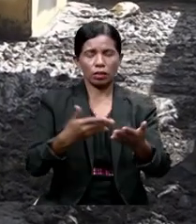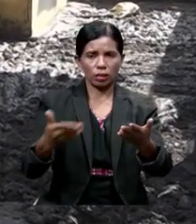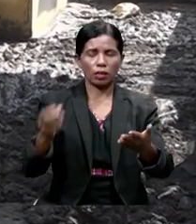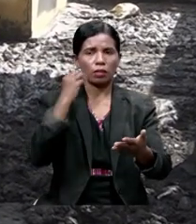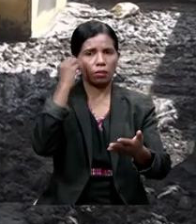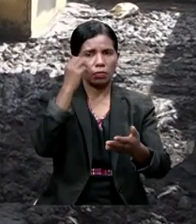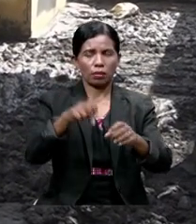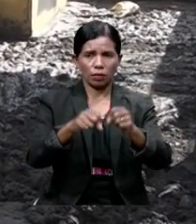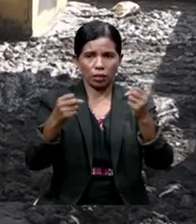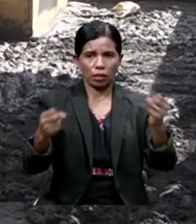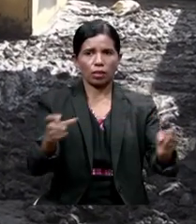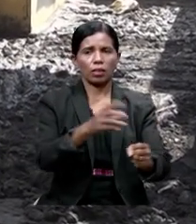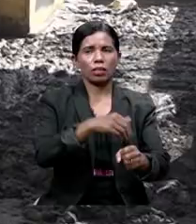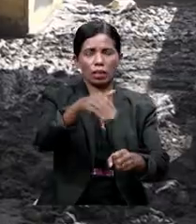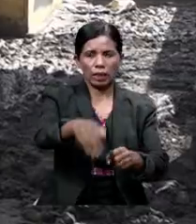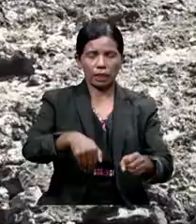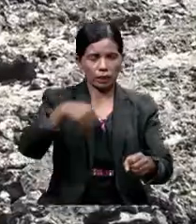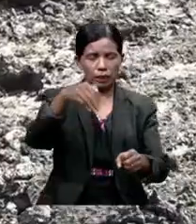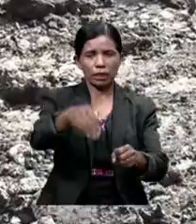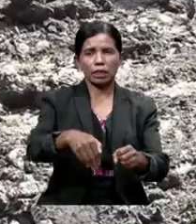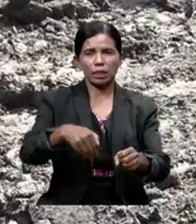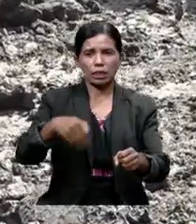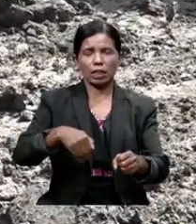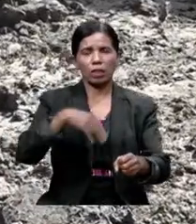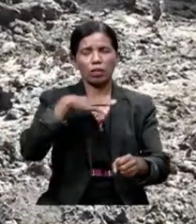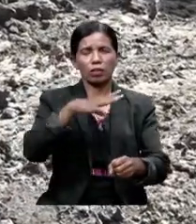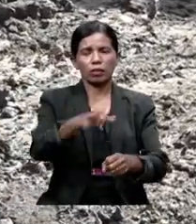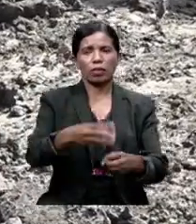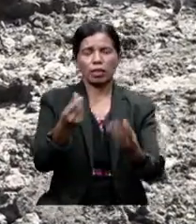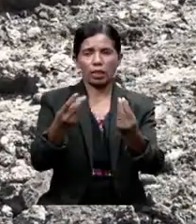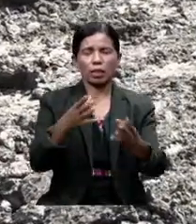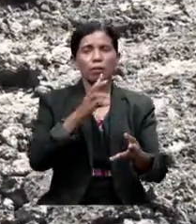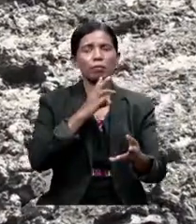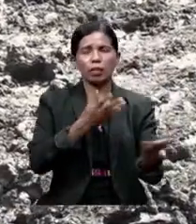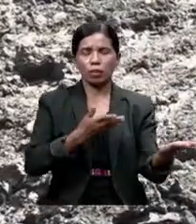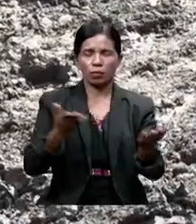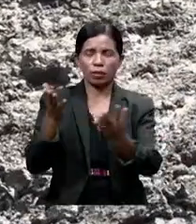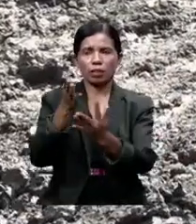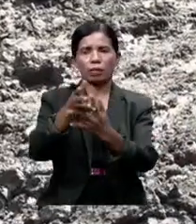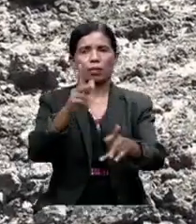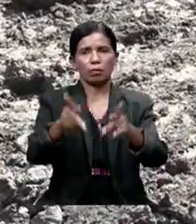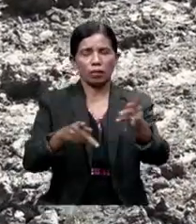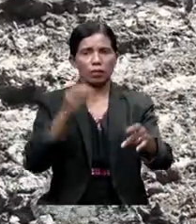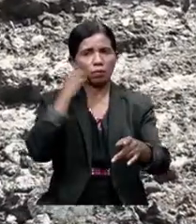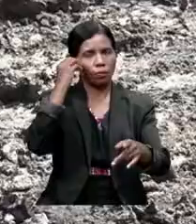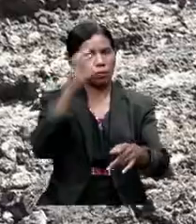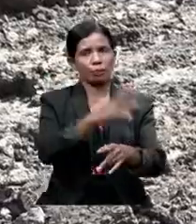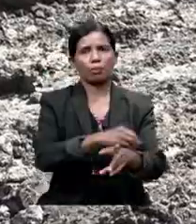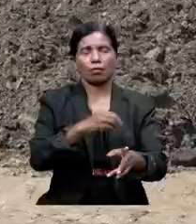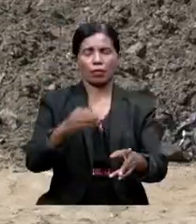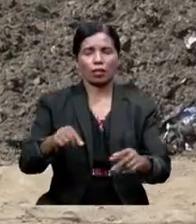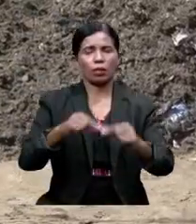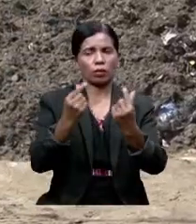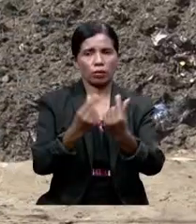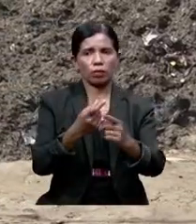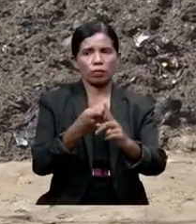hetan estragos, no que sai tahu ne be hodi tama ba comunidade ne uma. Além de nemos, equipa